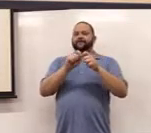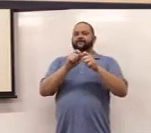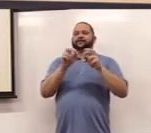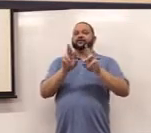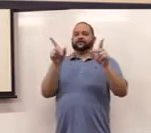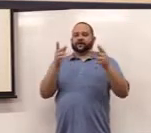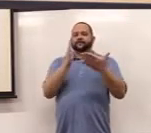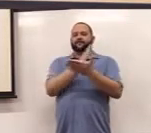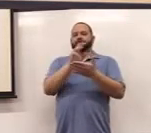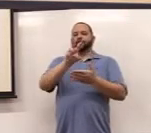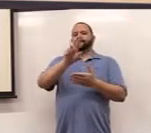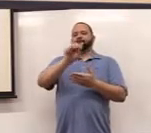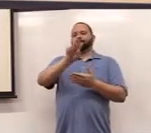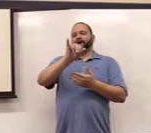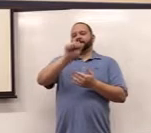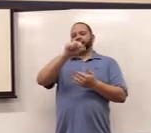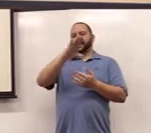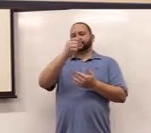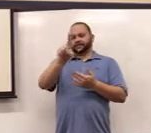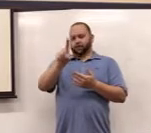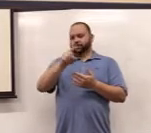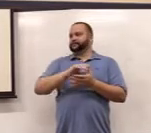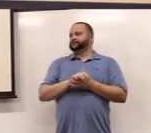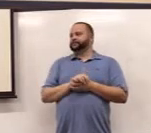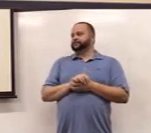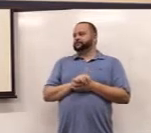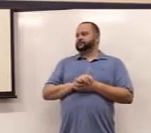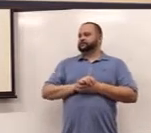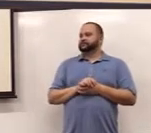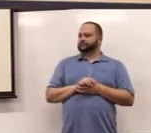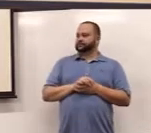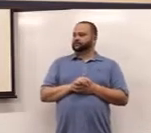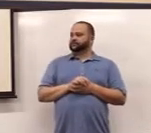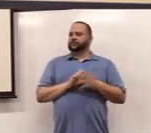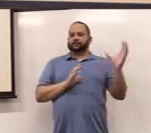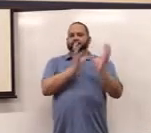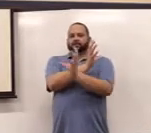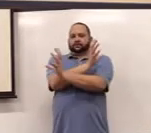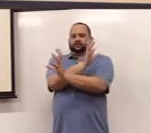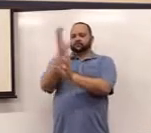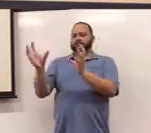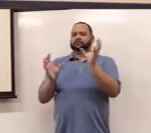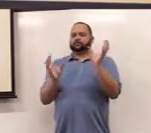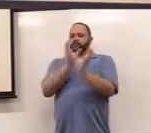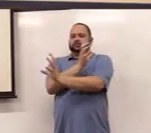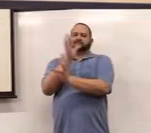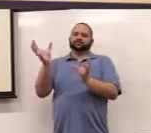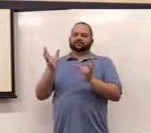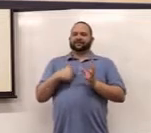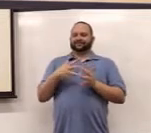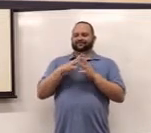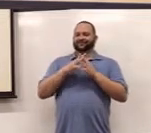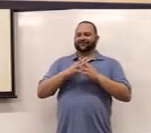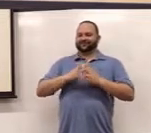faz a variação, o outro tema faz a variação. Ele põe um tema, o outro tema. Variação do primeiro tema, variação do segundo tema. Segunda variação do primeiro tema, segunda